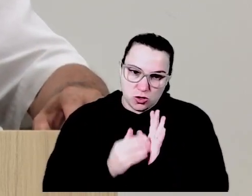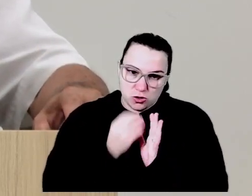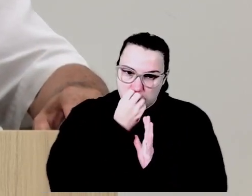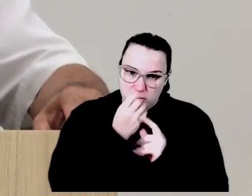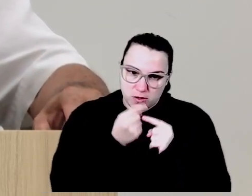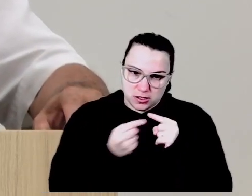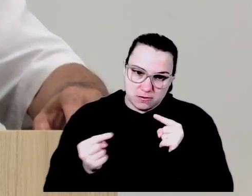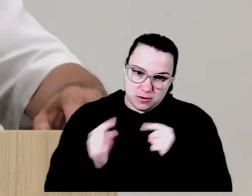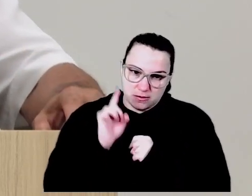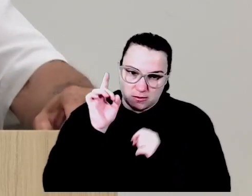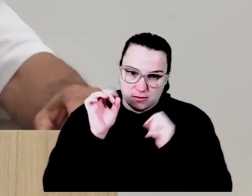e que Deus abençoe a todos